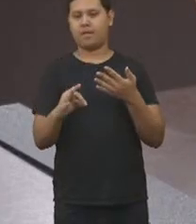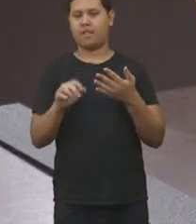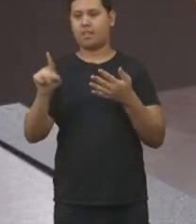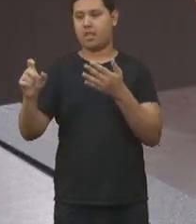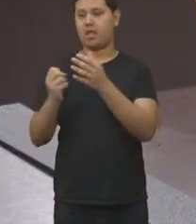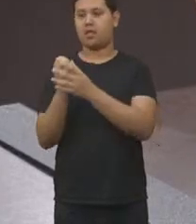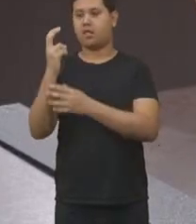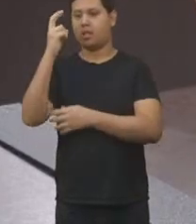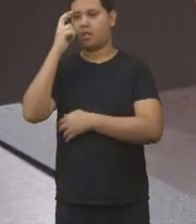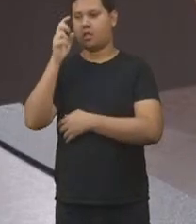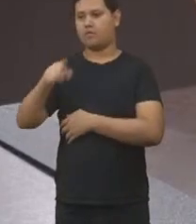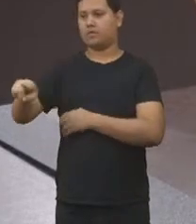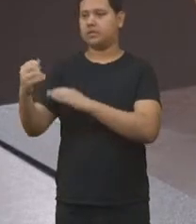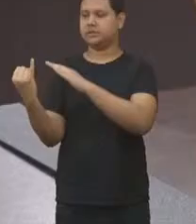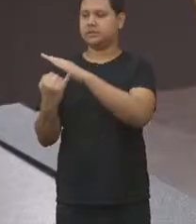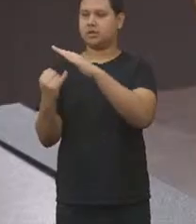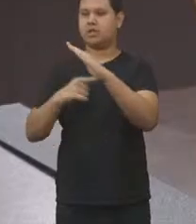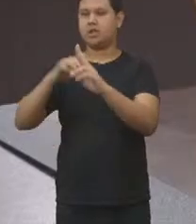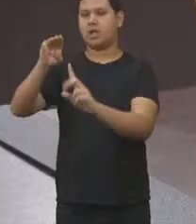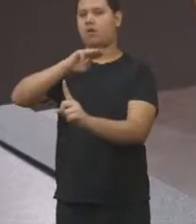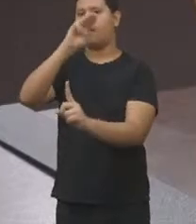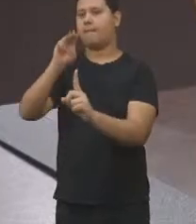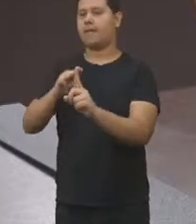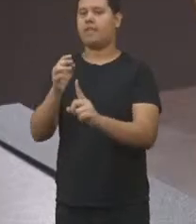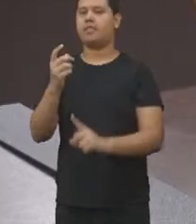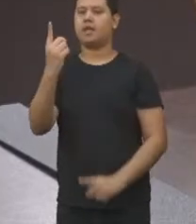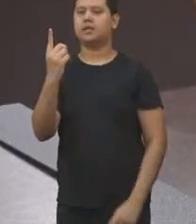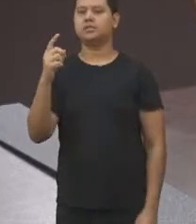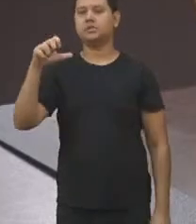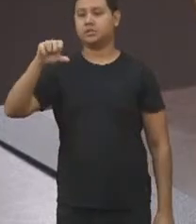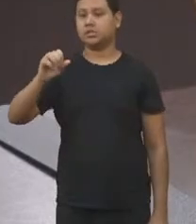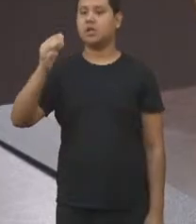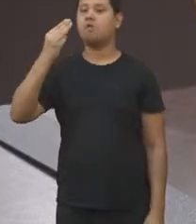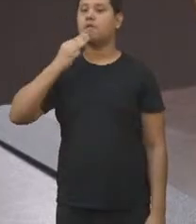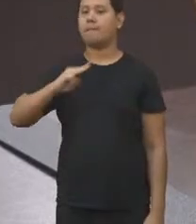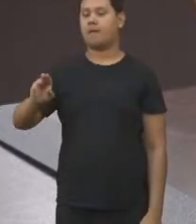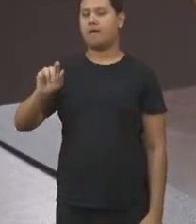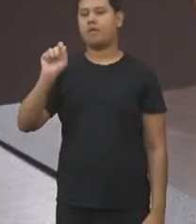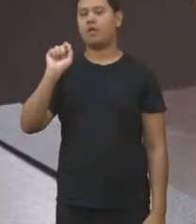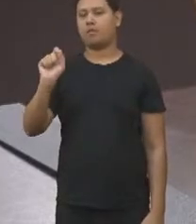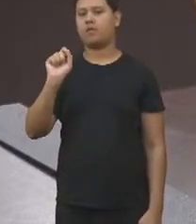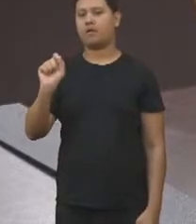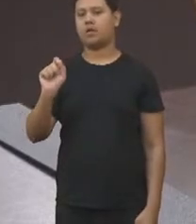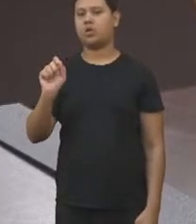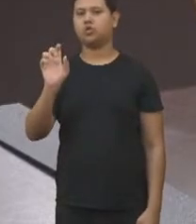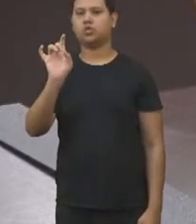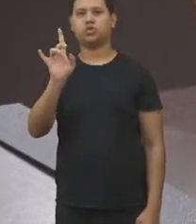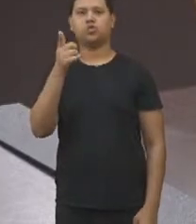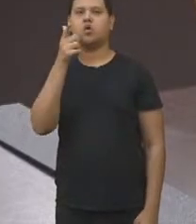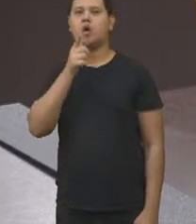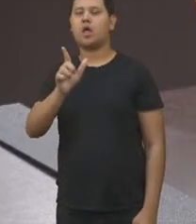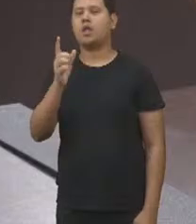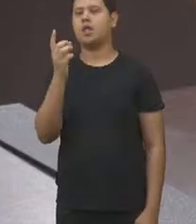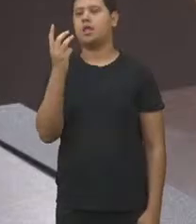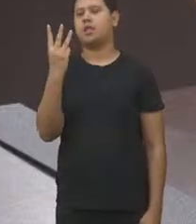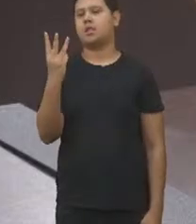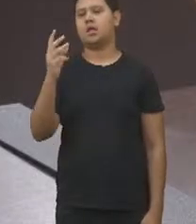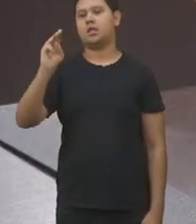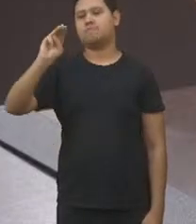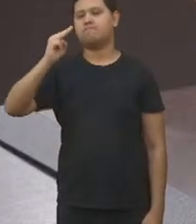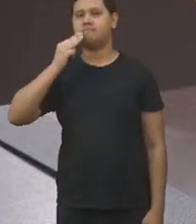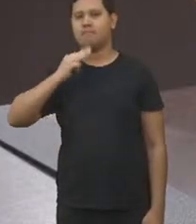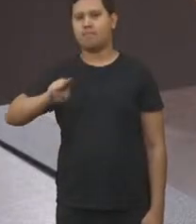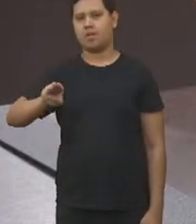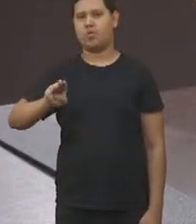fundações, porque a meta era 19 milhões e foi realizado 3 milhões e 800, e aí saiu